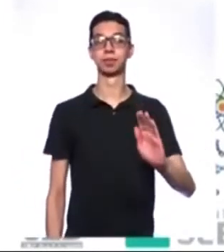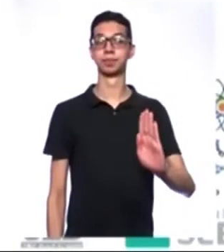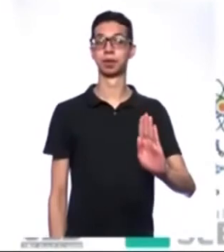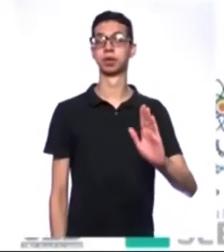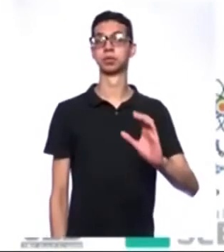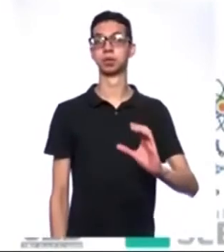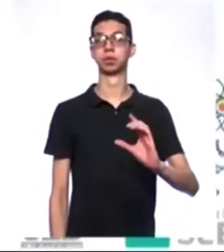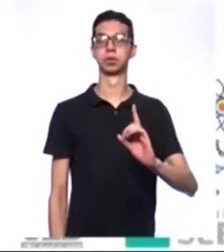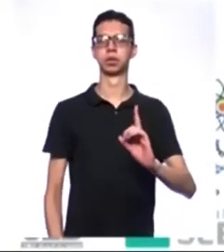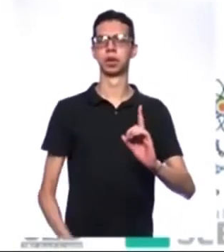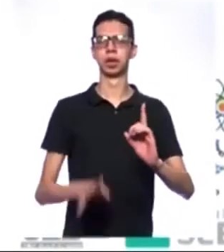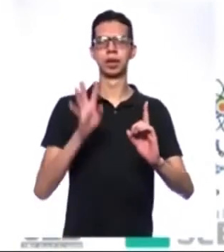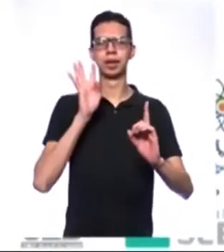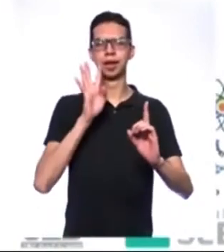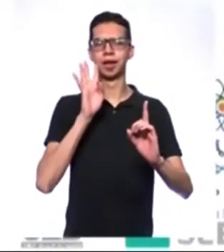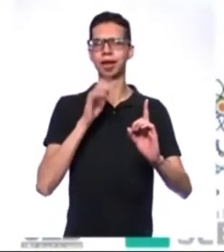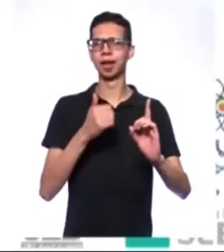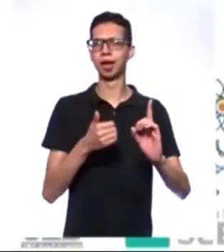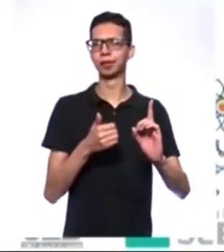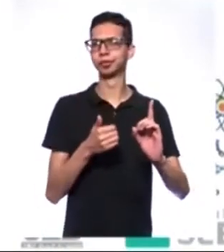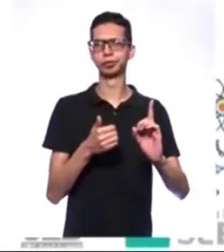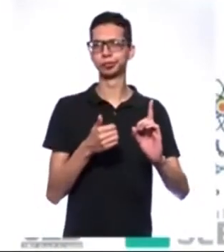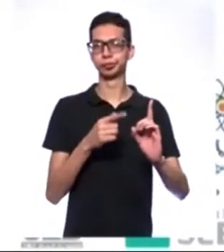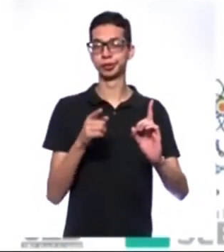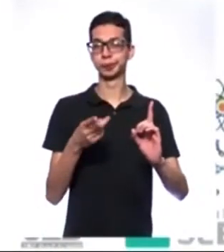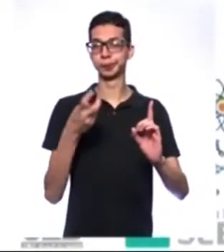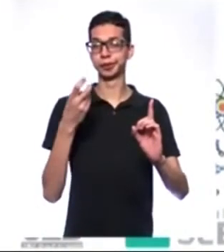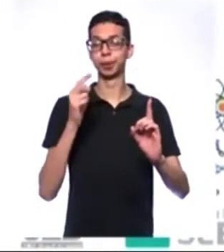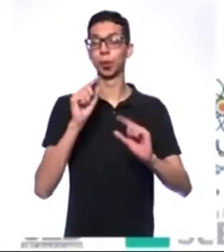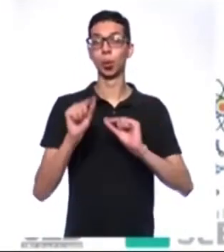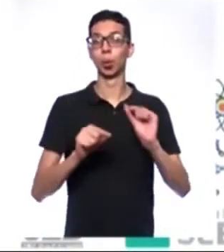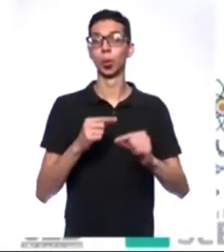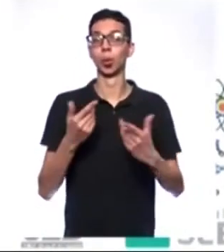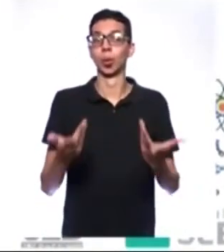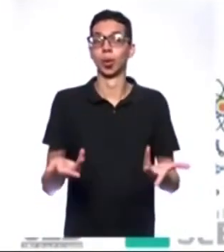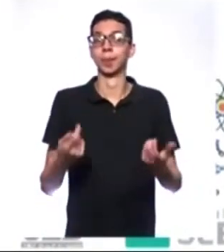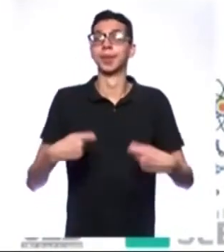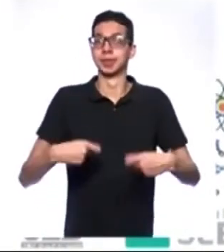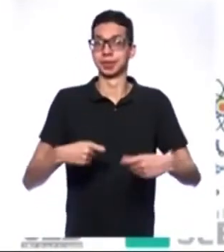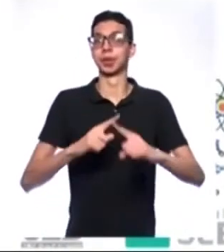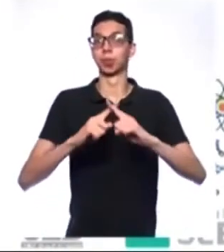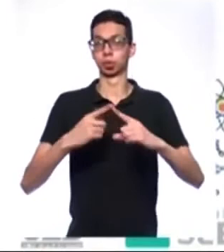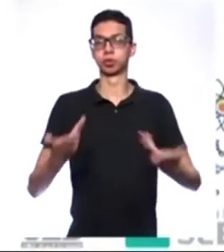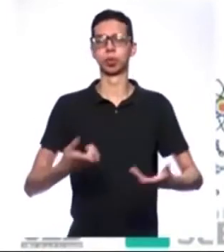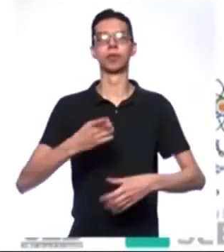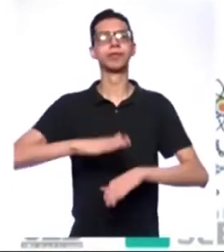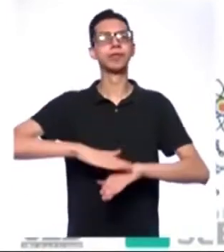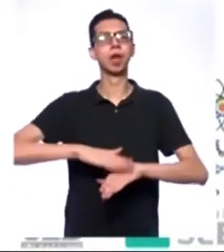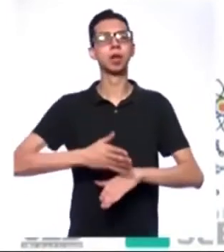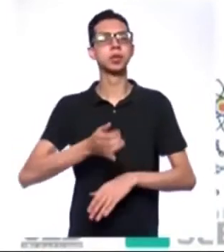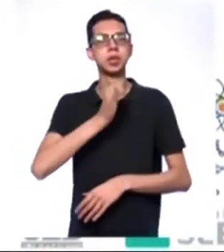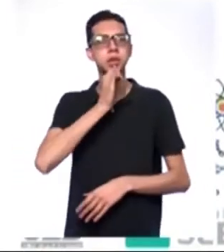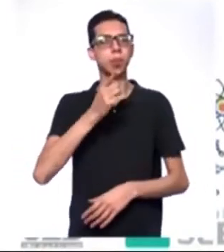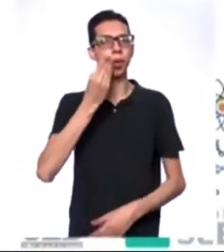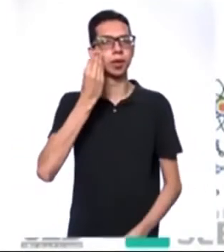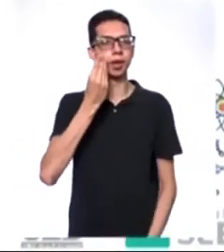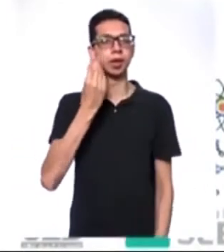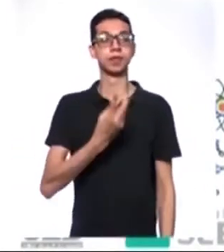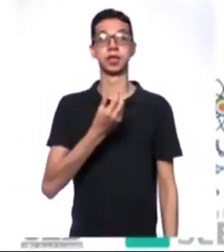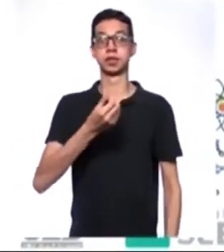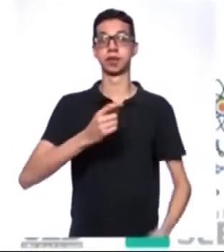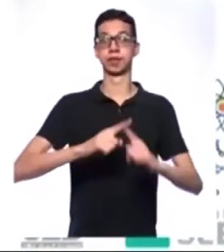você percebe aqui você não tem saída né você tem que multiplicar Então você teria que fazer aí na raça